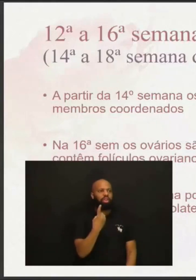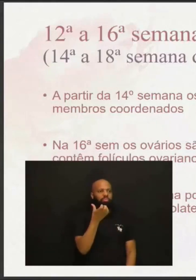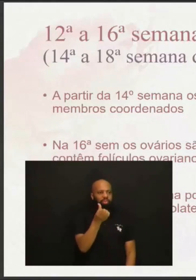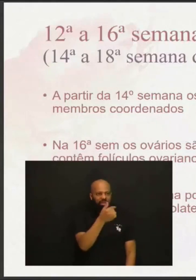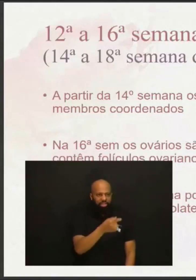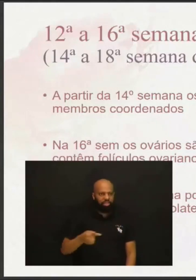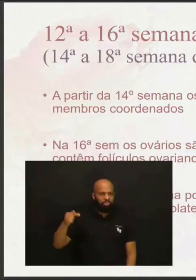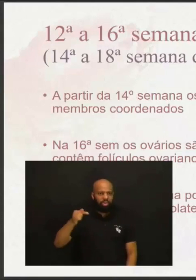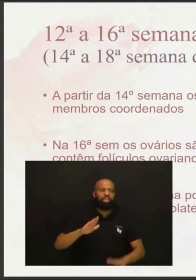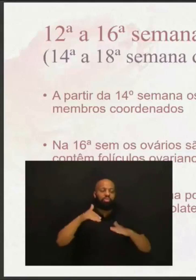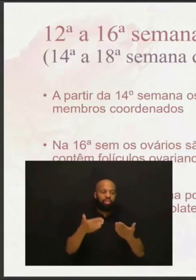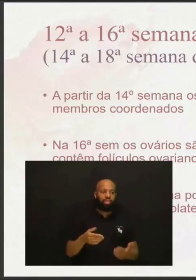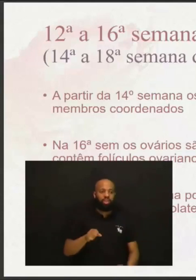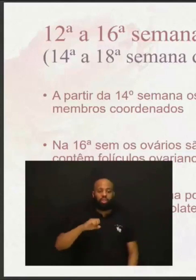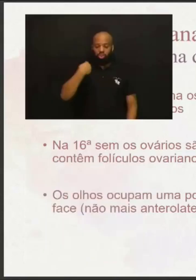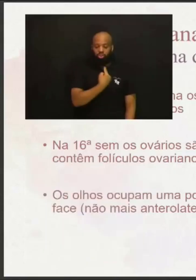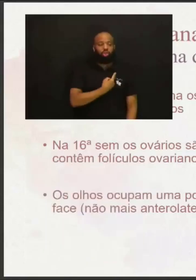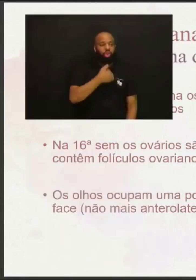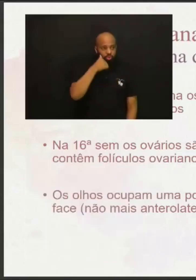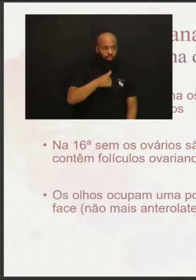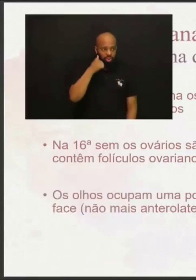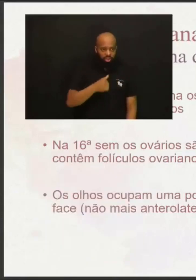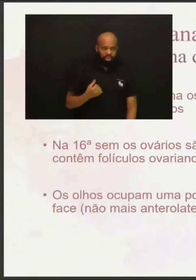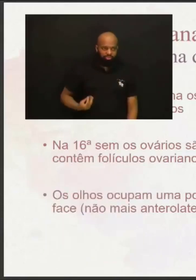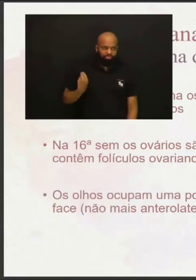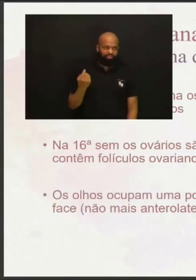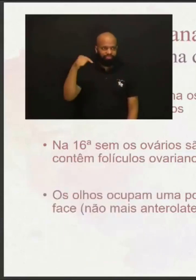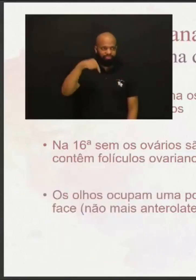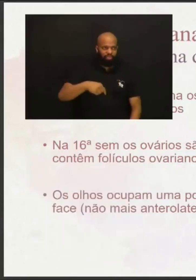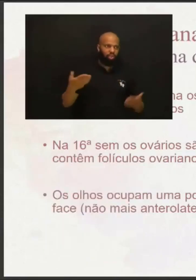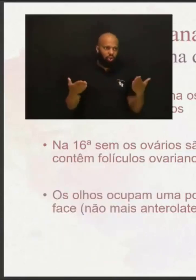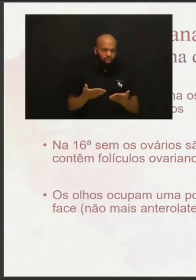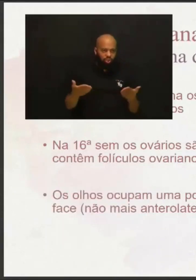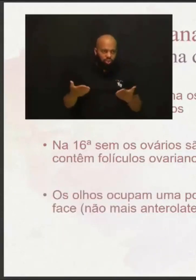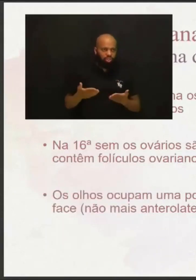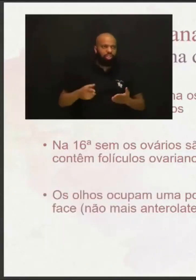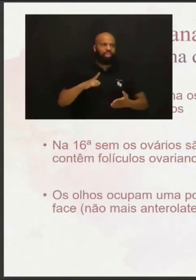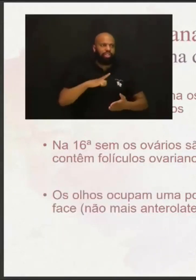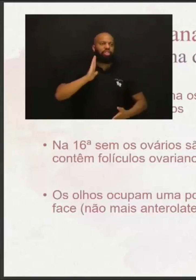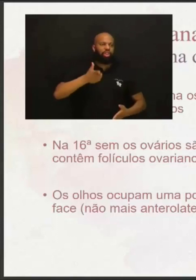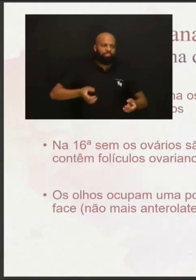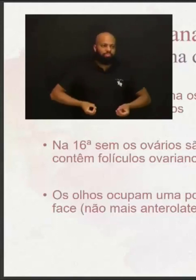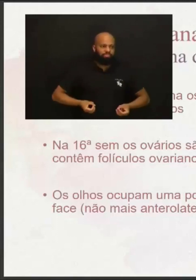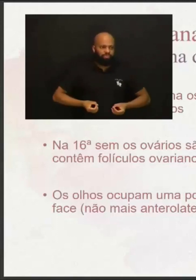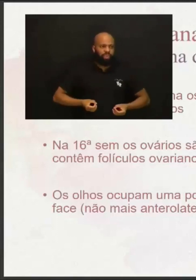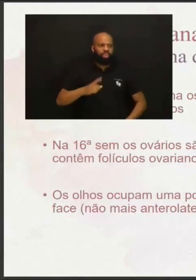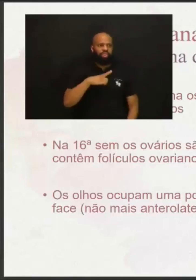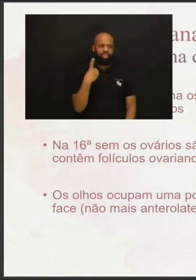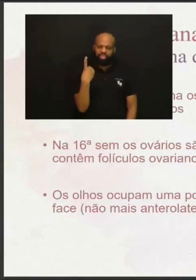os ovários. Então, nós, mulheres que estamos nesta casa, quando tínhamos